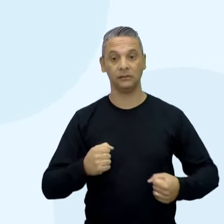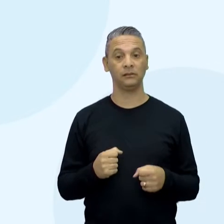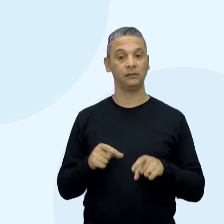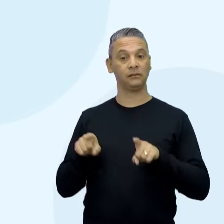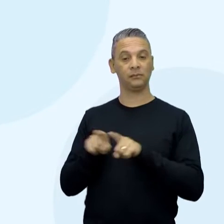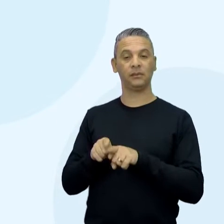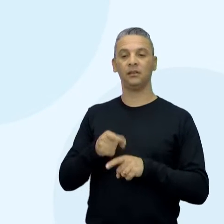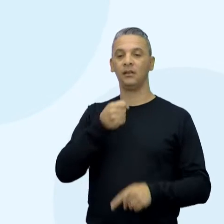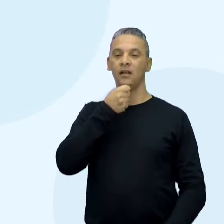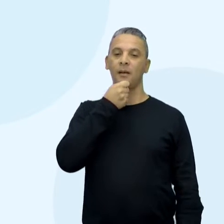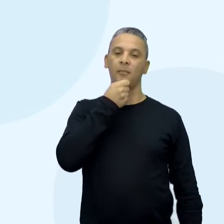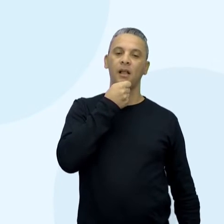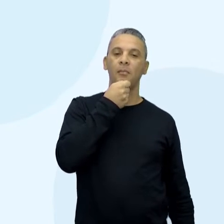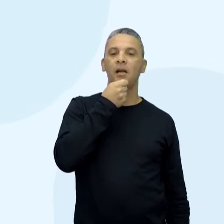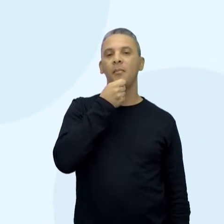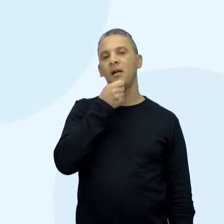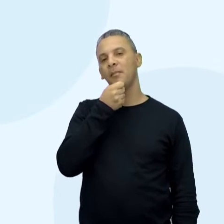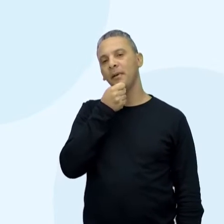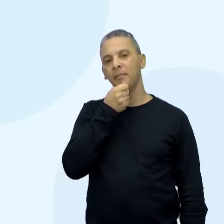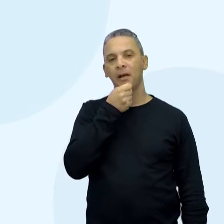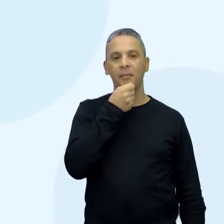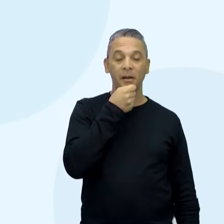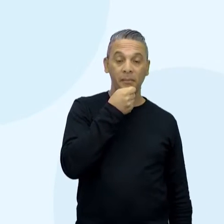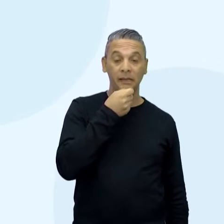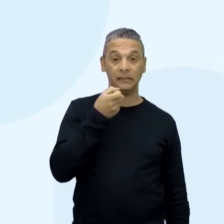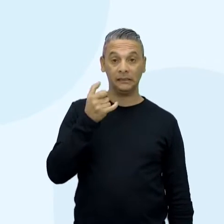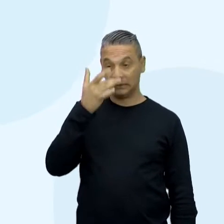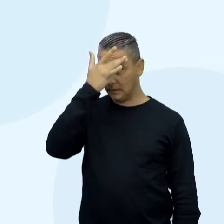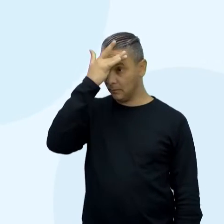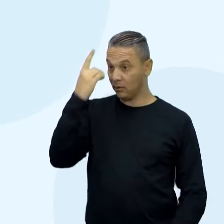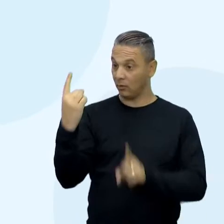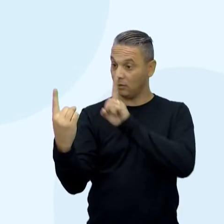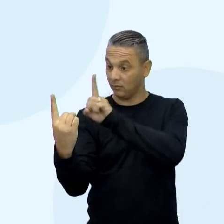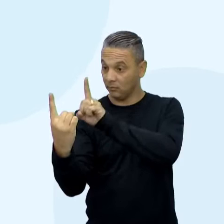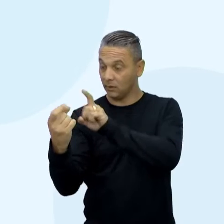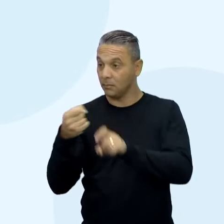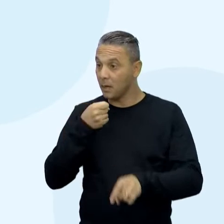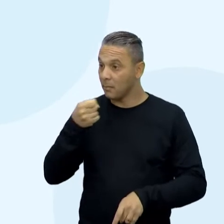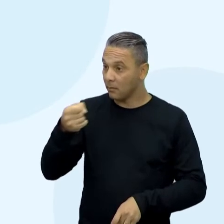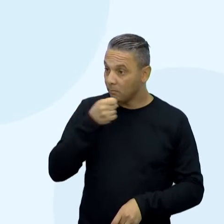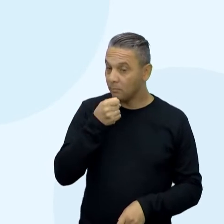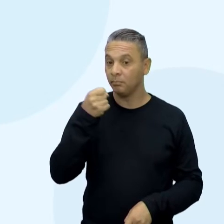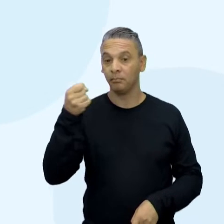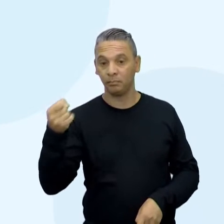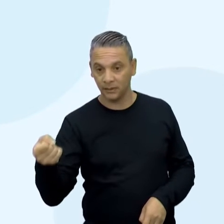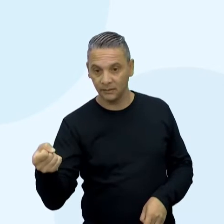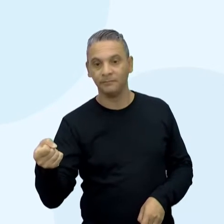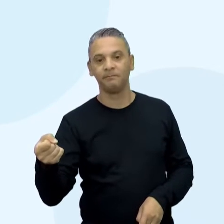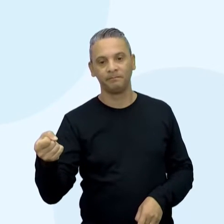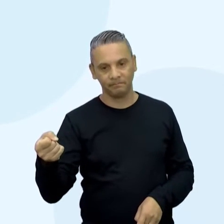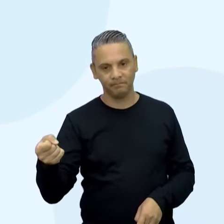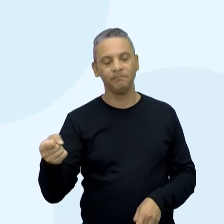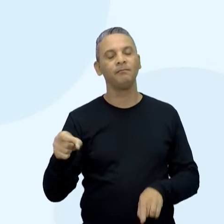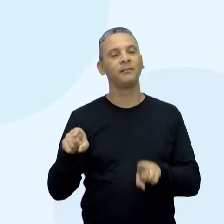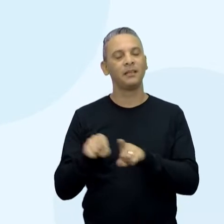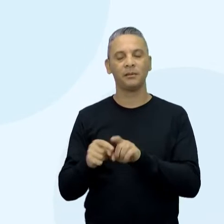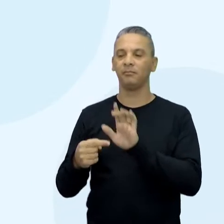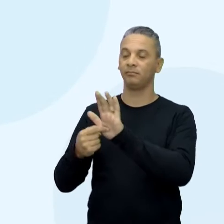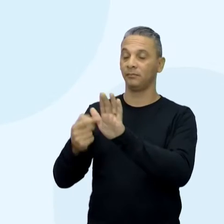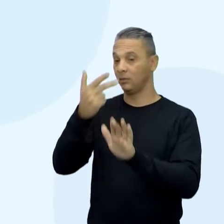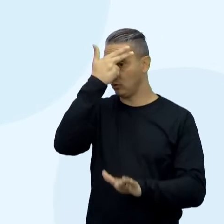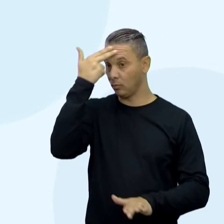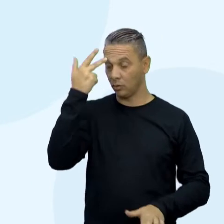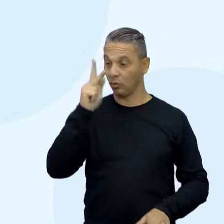E depois disso, aí sim, se tiver uma pessoa que você vai entrevistar, né? Aí você vai também apresentar